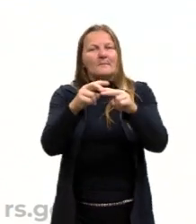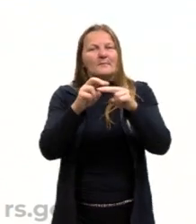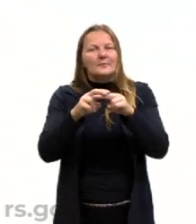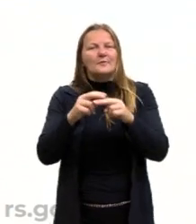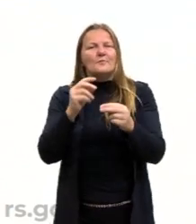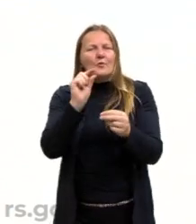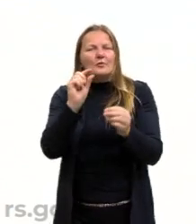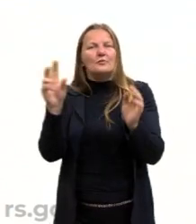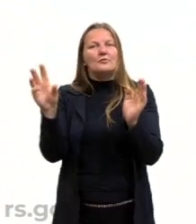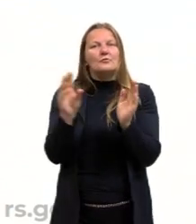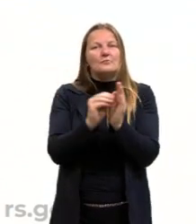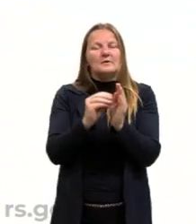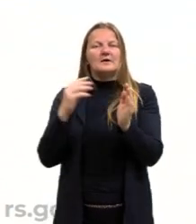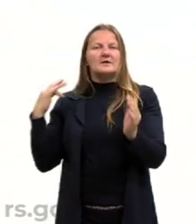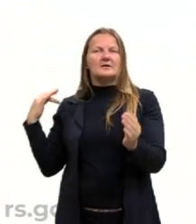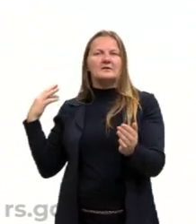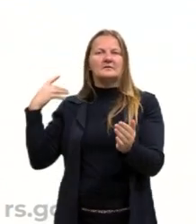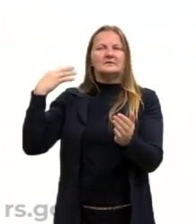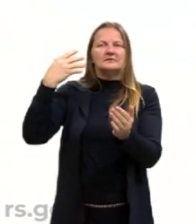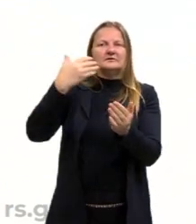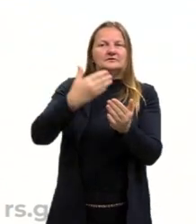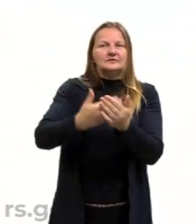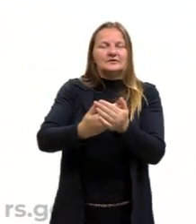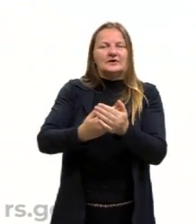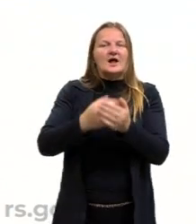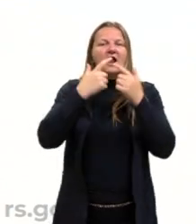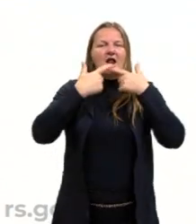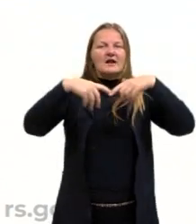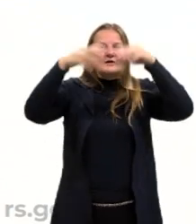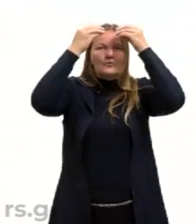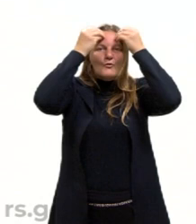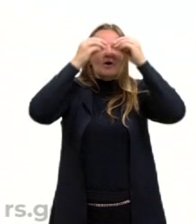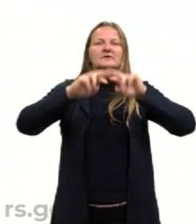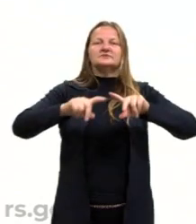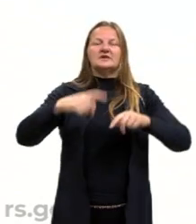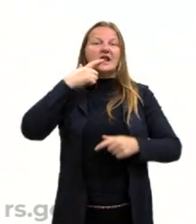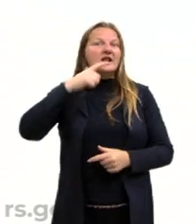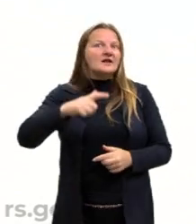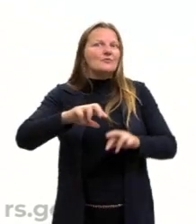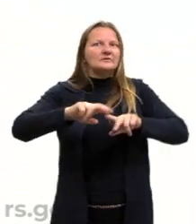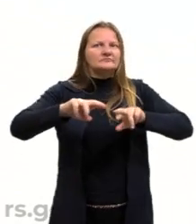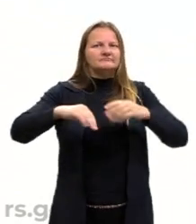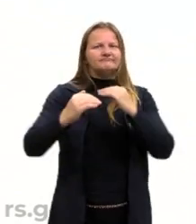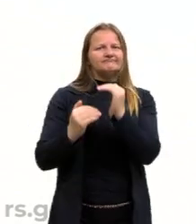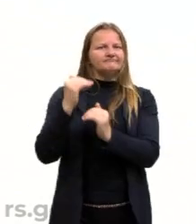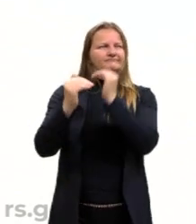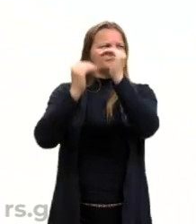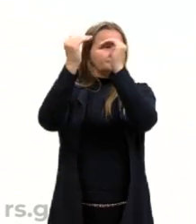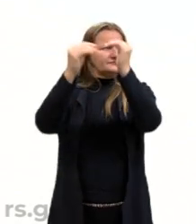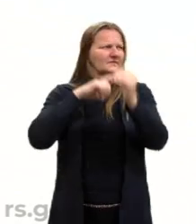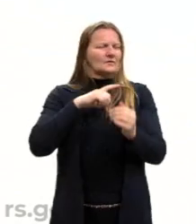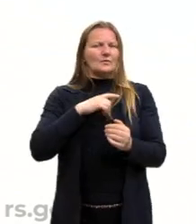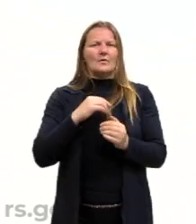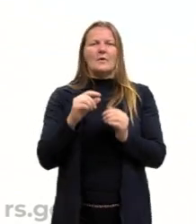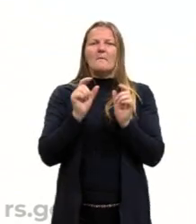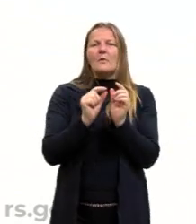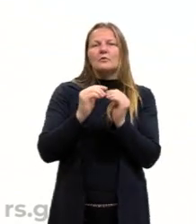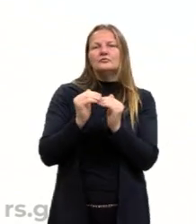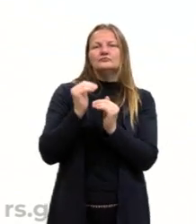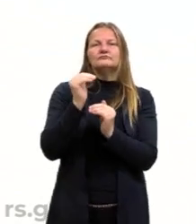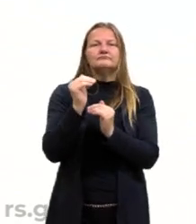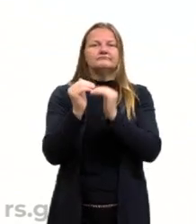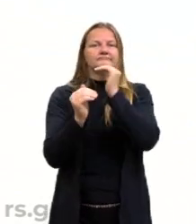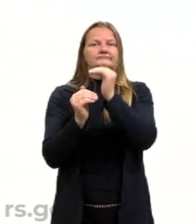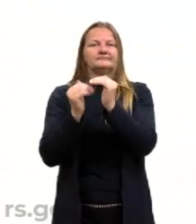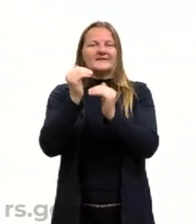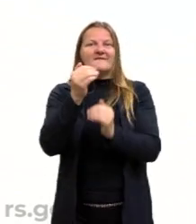da evolução da linguagem das línguas e como elas foram aos poucos se tornando